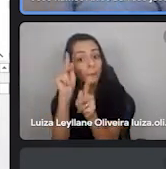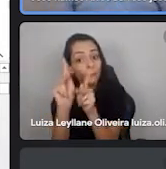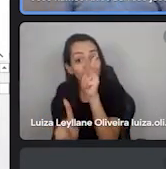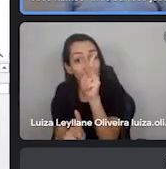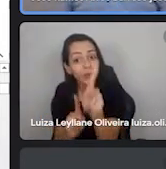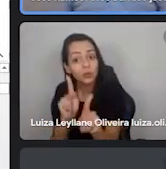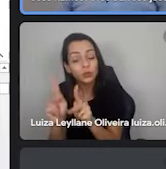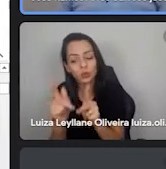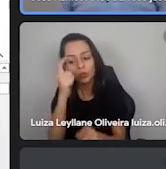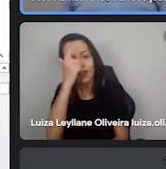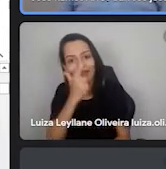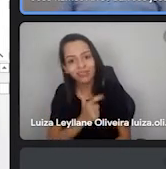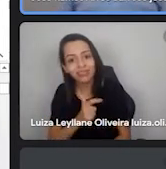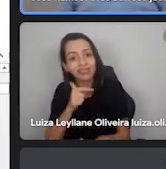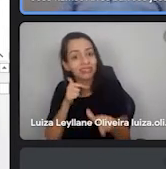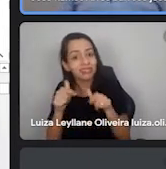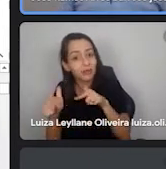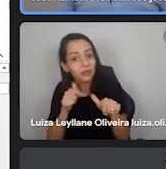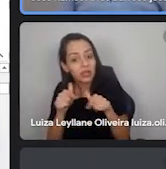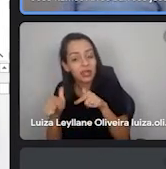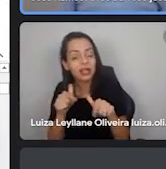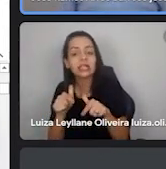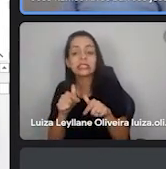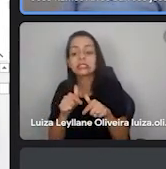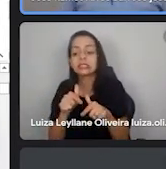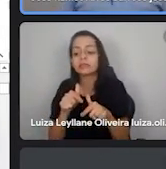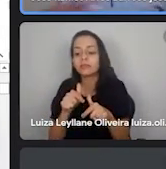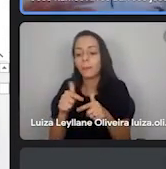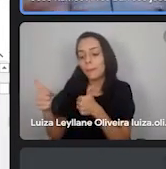vai trabalhar próximo